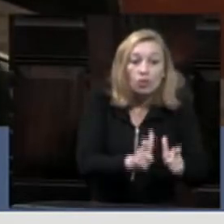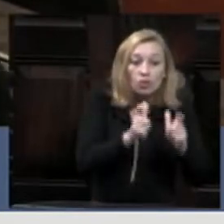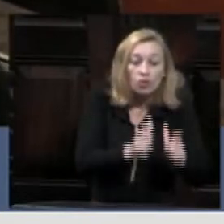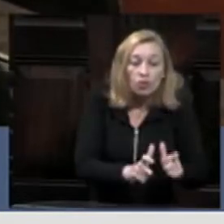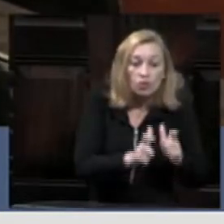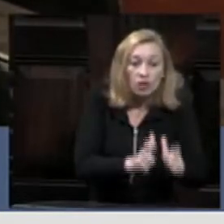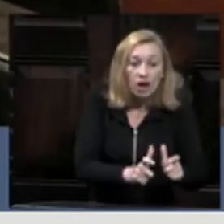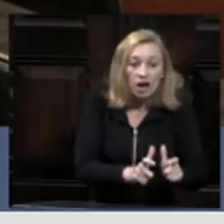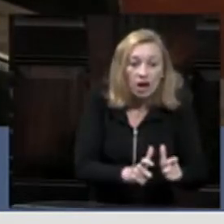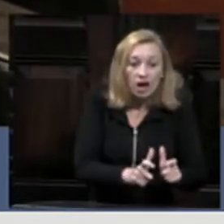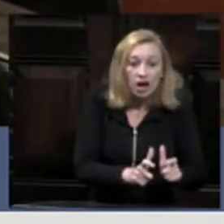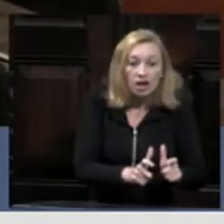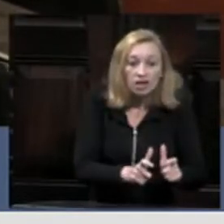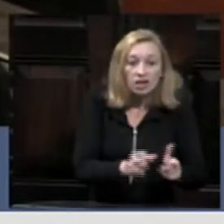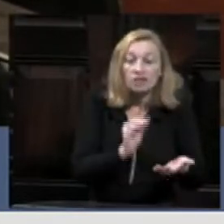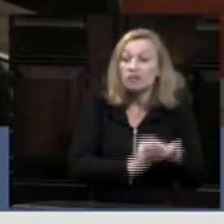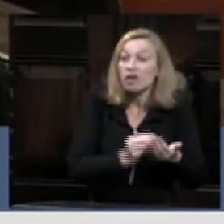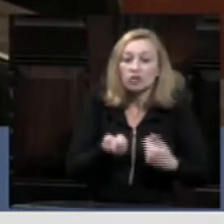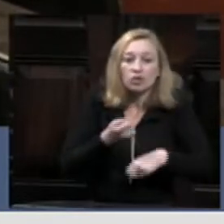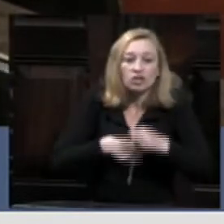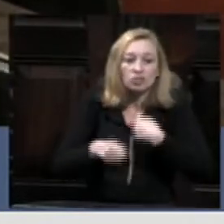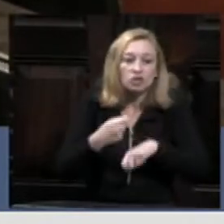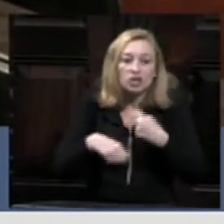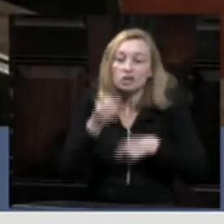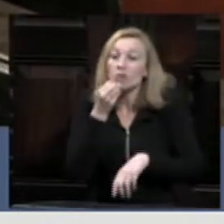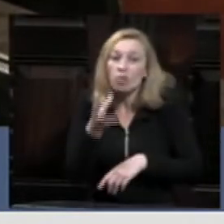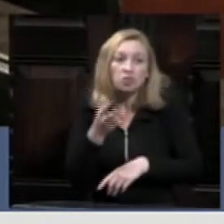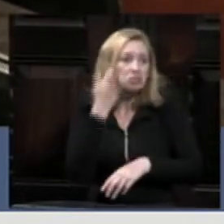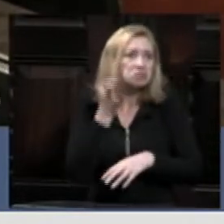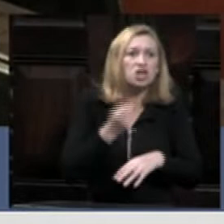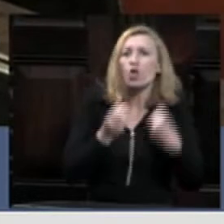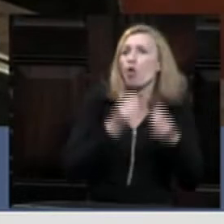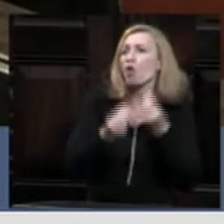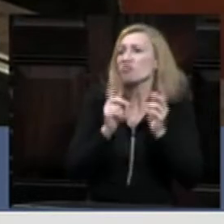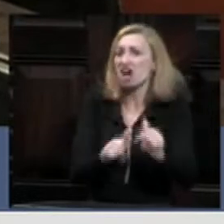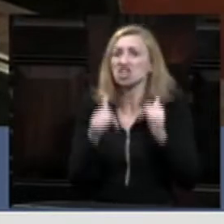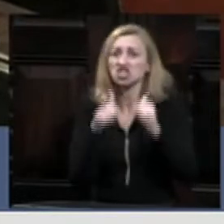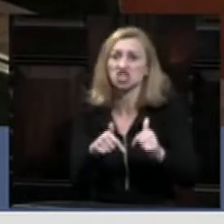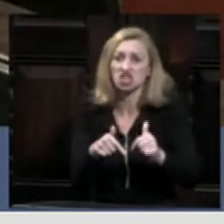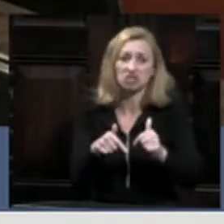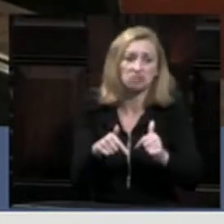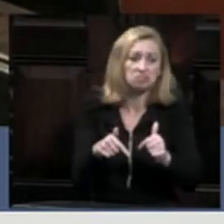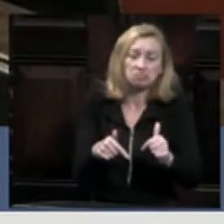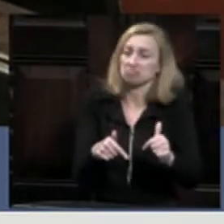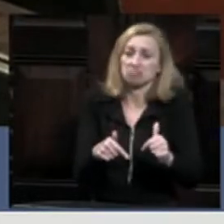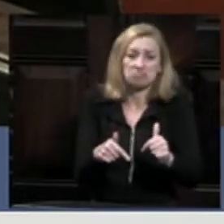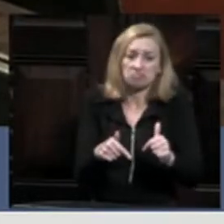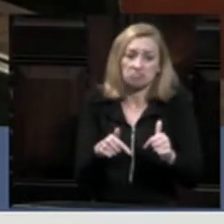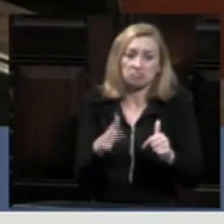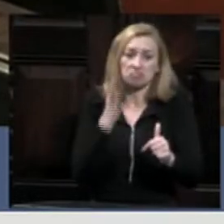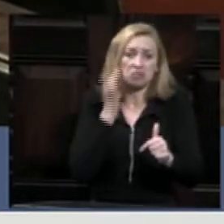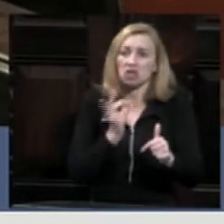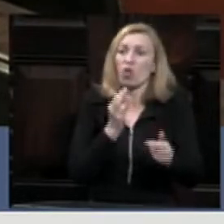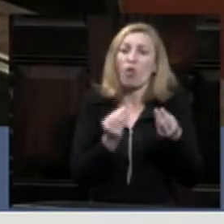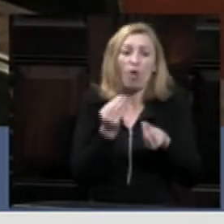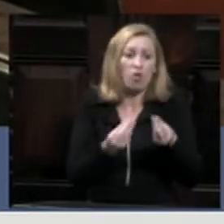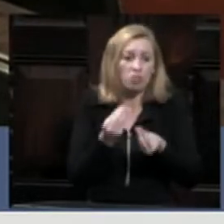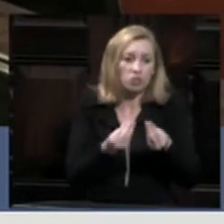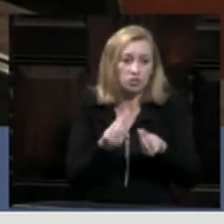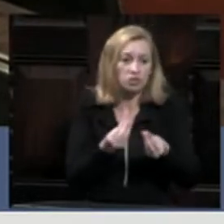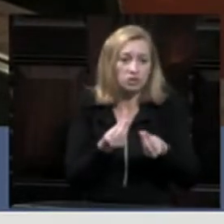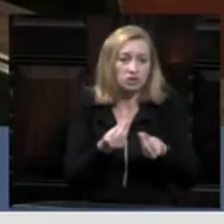gere mais esse equipamento. Então, eu não entendo aqui como vai funcionar, né? Mesmo que seja autorizativo, como vai